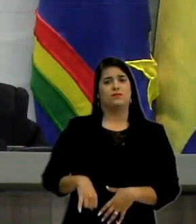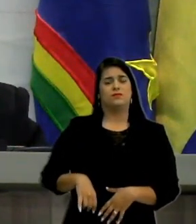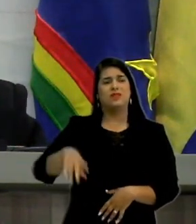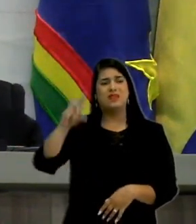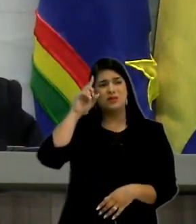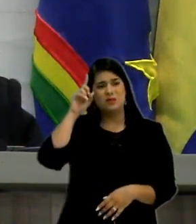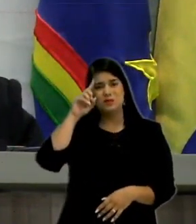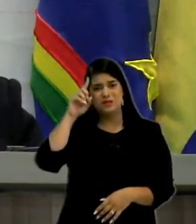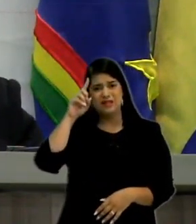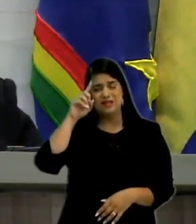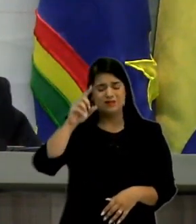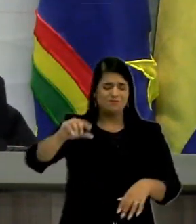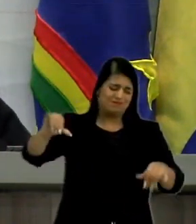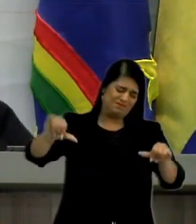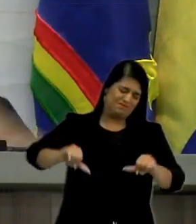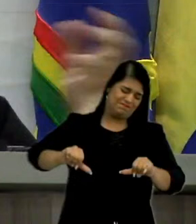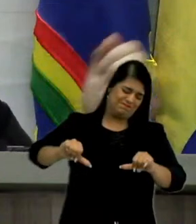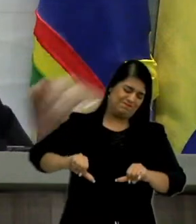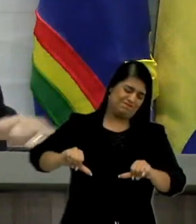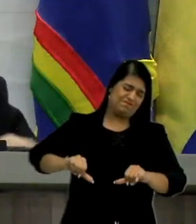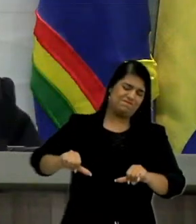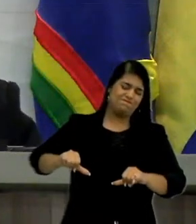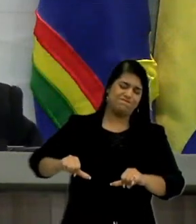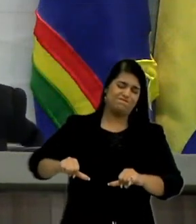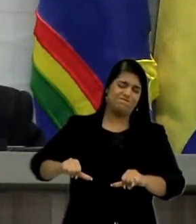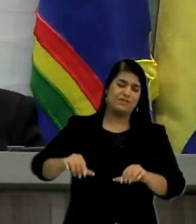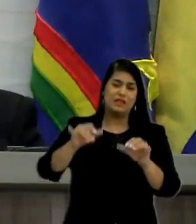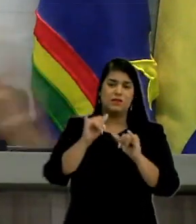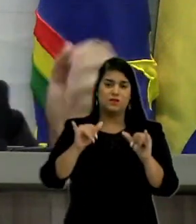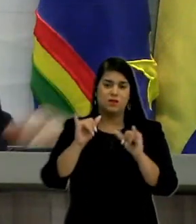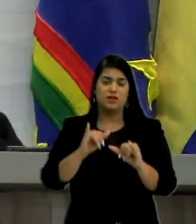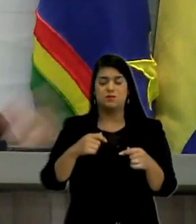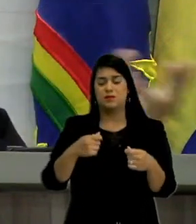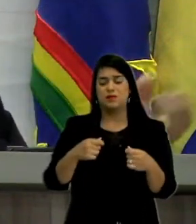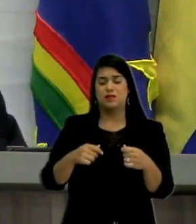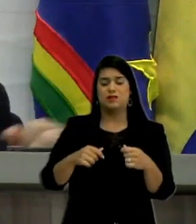vai ficando pior. Aí diz, não, tem que trocar a tubulação,